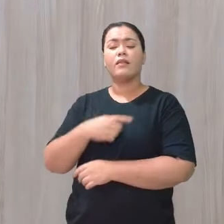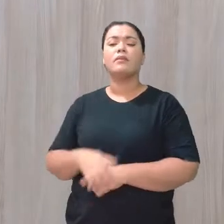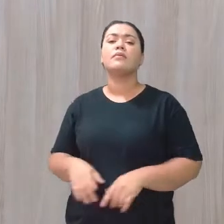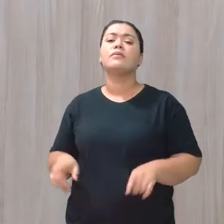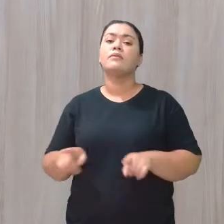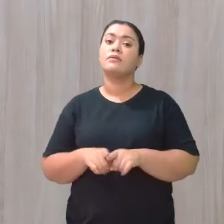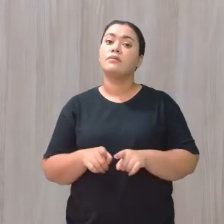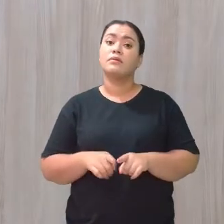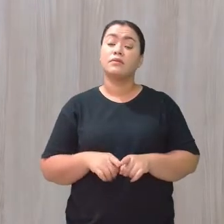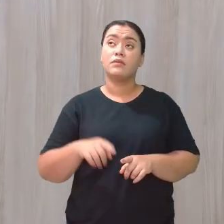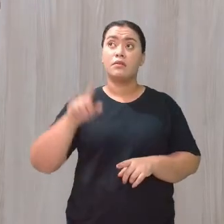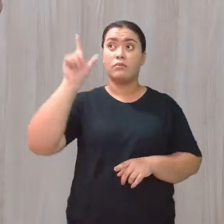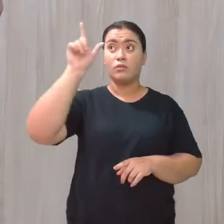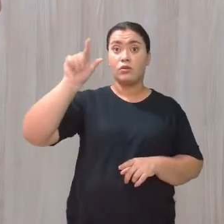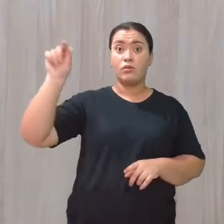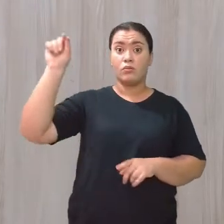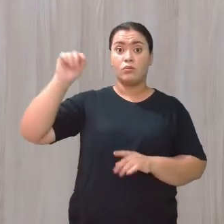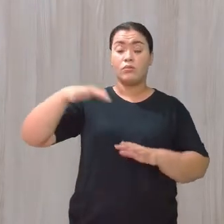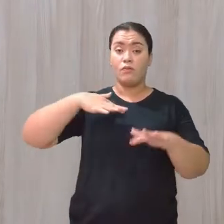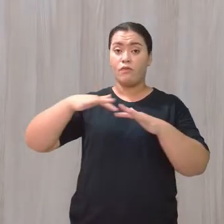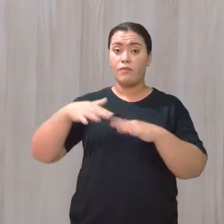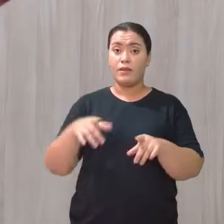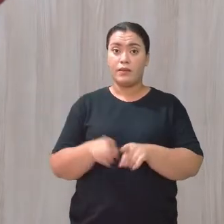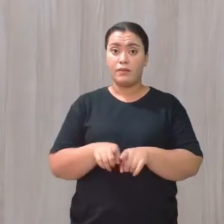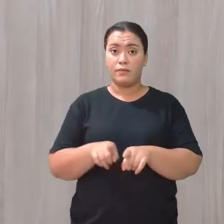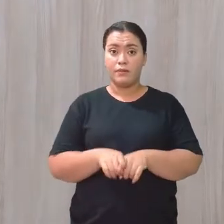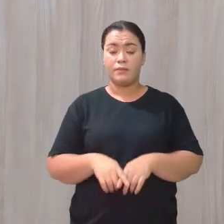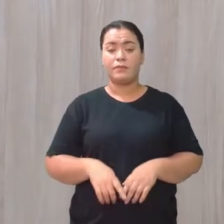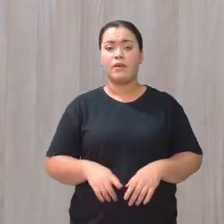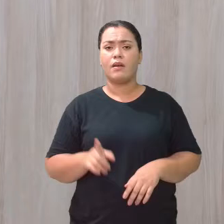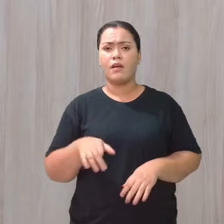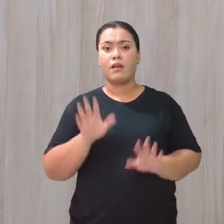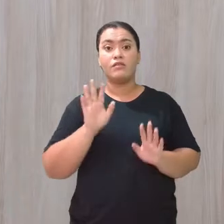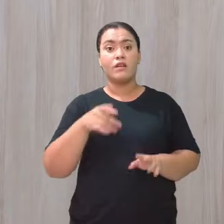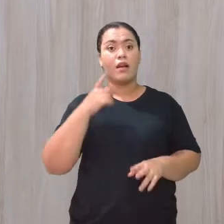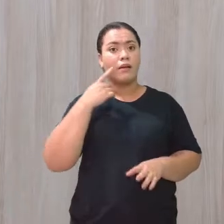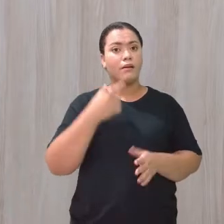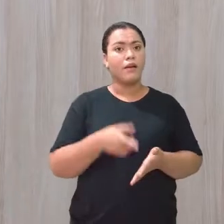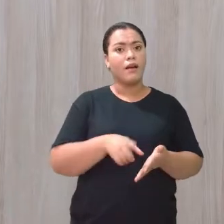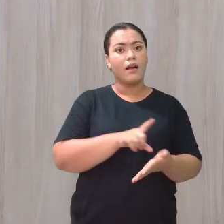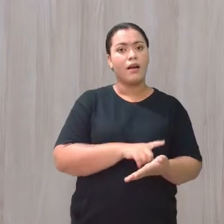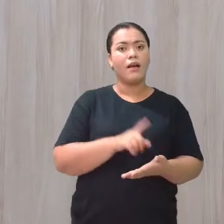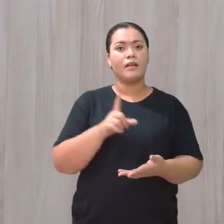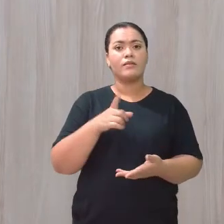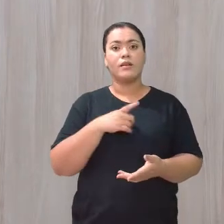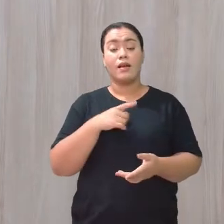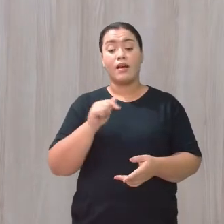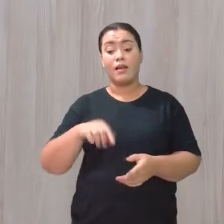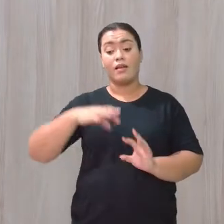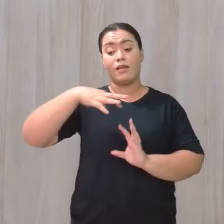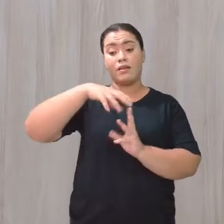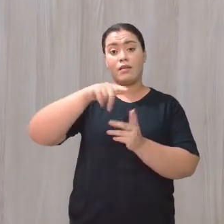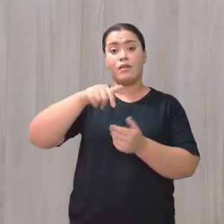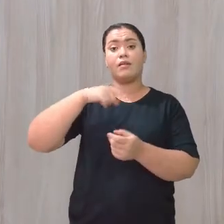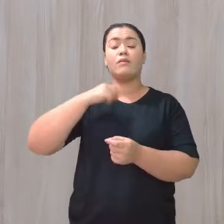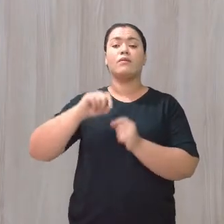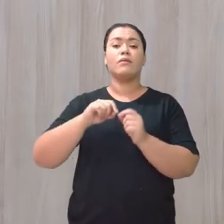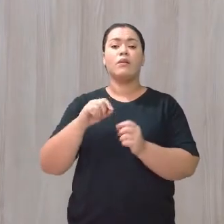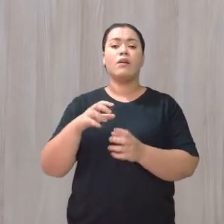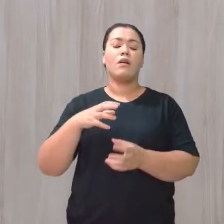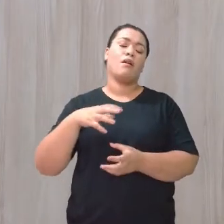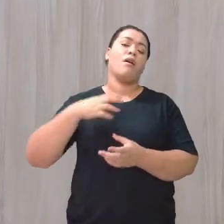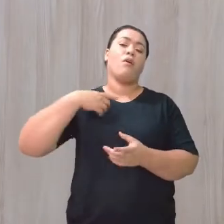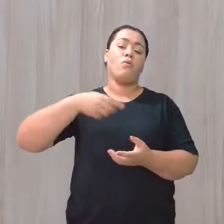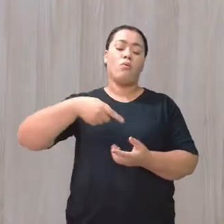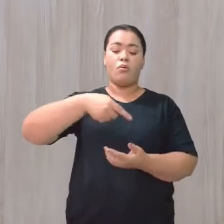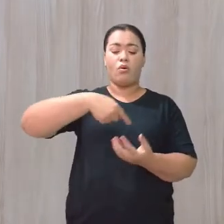movimento que a Lua realiza também. Nós vimos em aulas anteriores que a Terra realiza os 2 movimentos, né, o de rotação e de